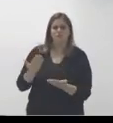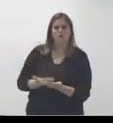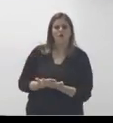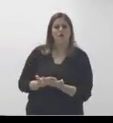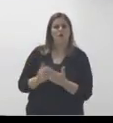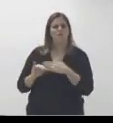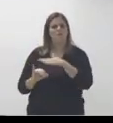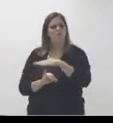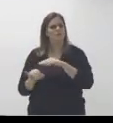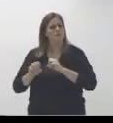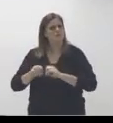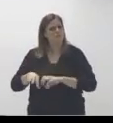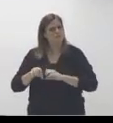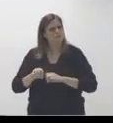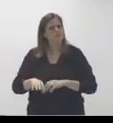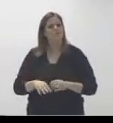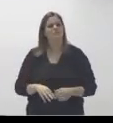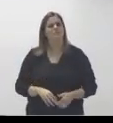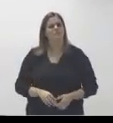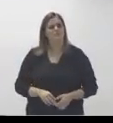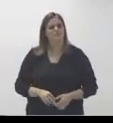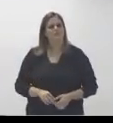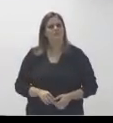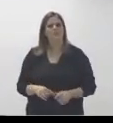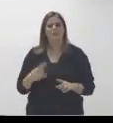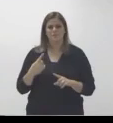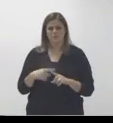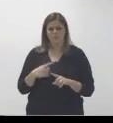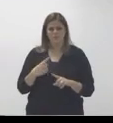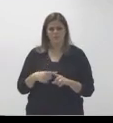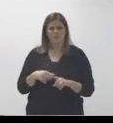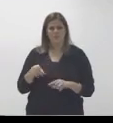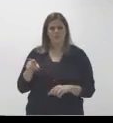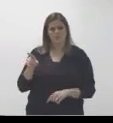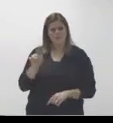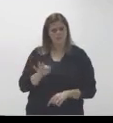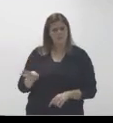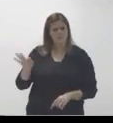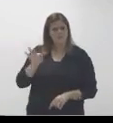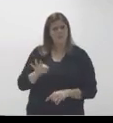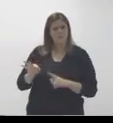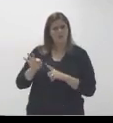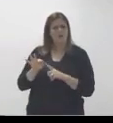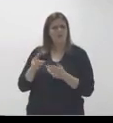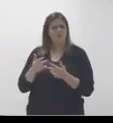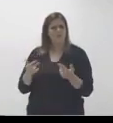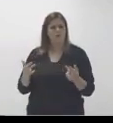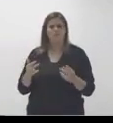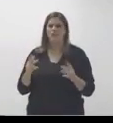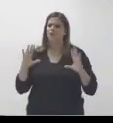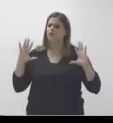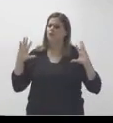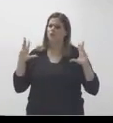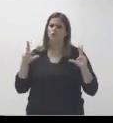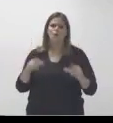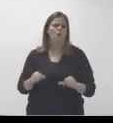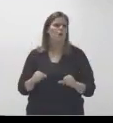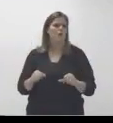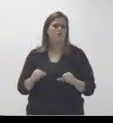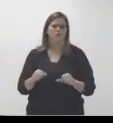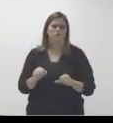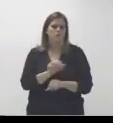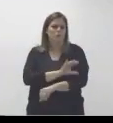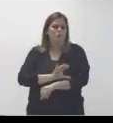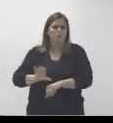eu acredito que nós passamos por alterações profundas em todas as áreas de conhecimento a partir mesmo